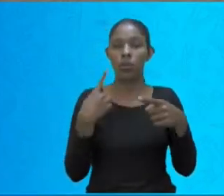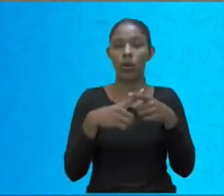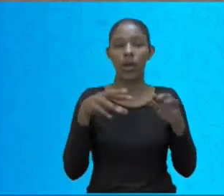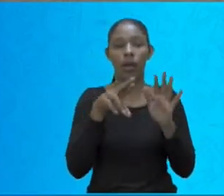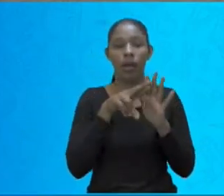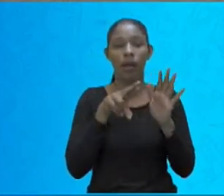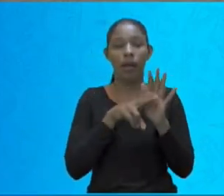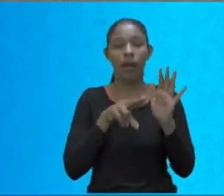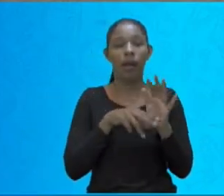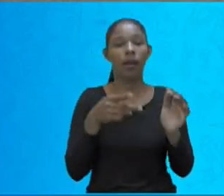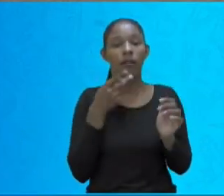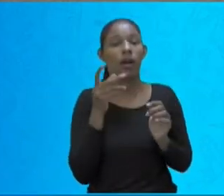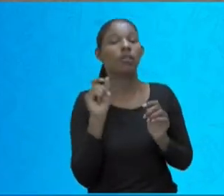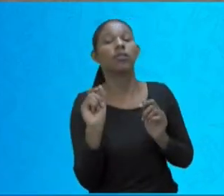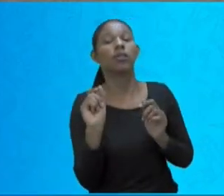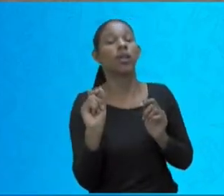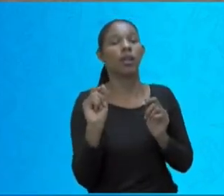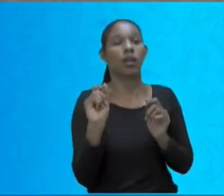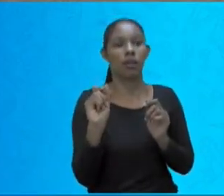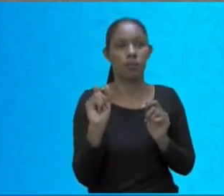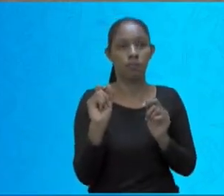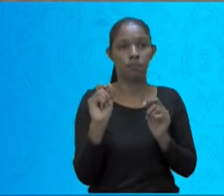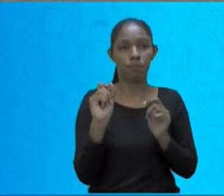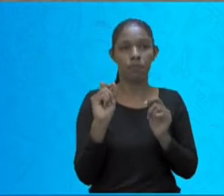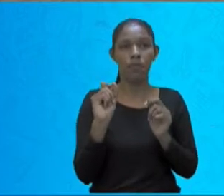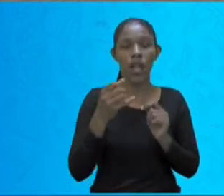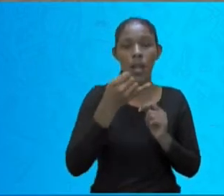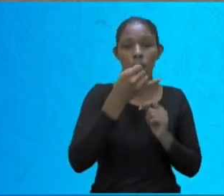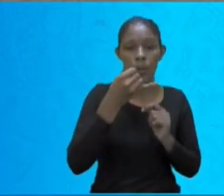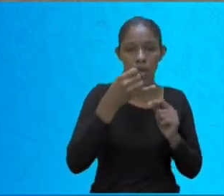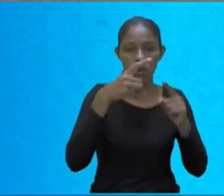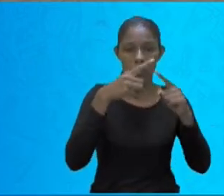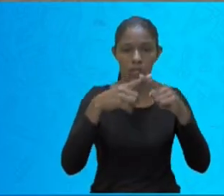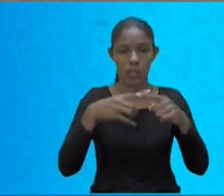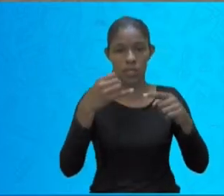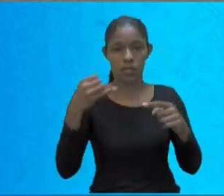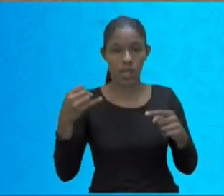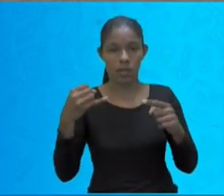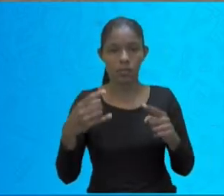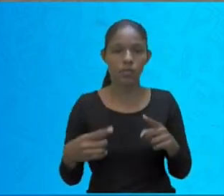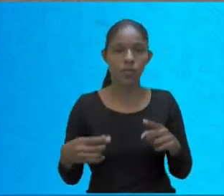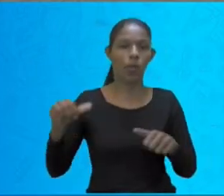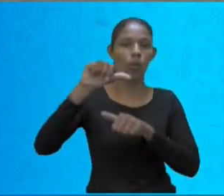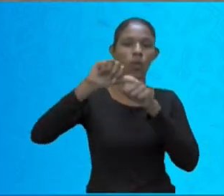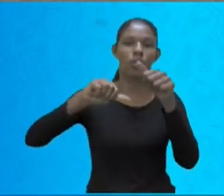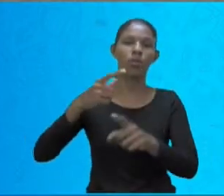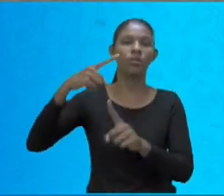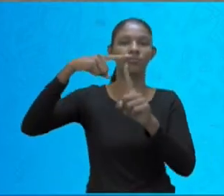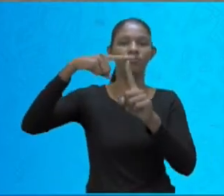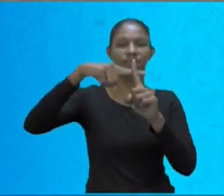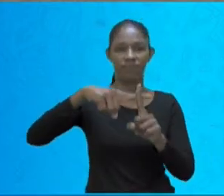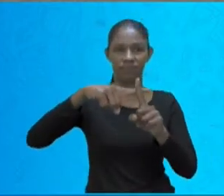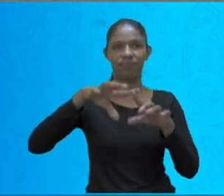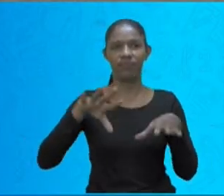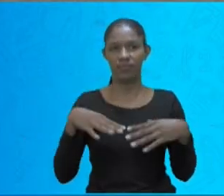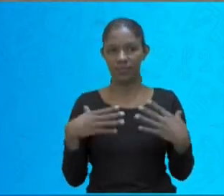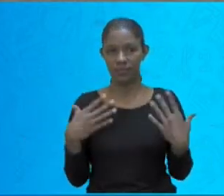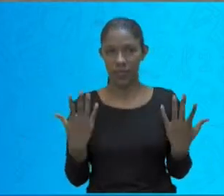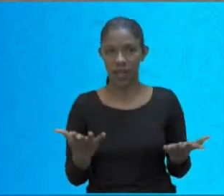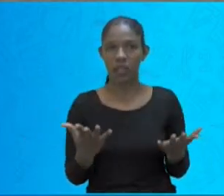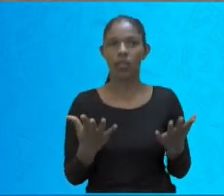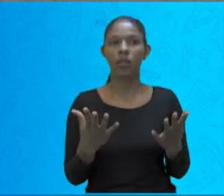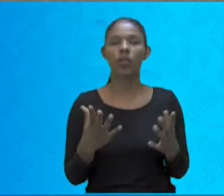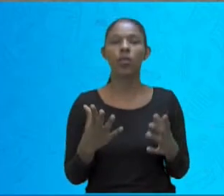20 vezes menos 20 também é 400. Então, os valores de x podem